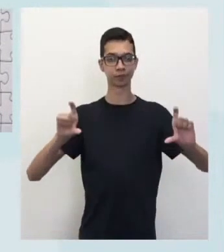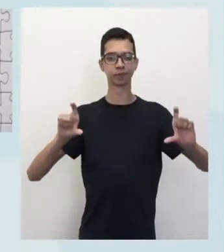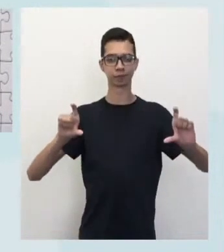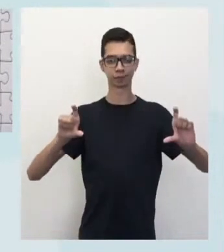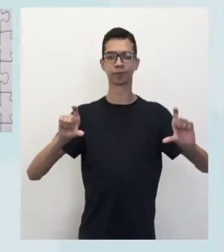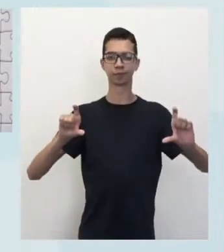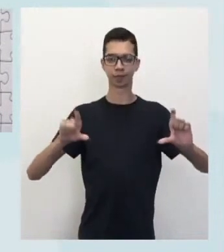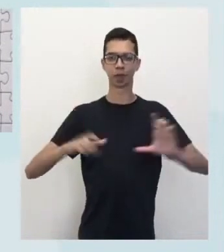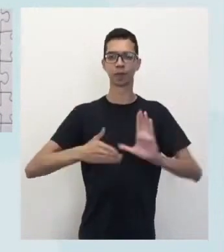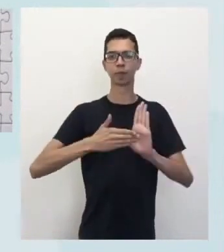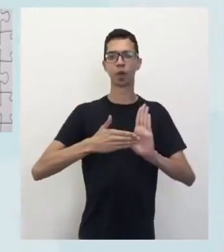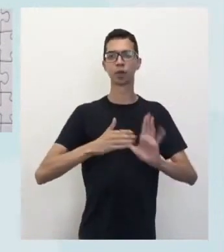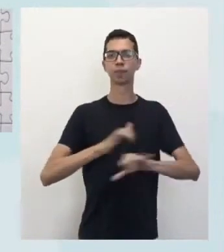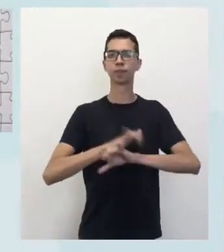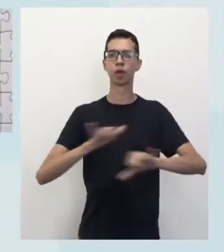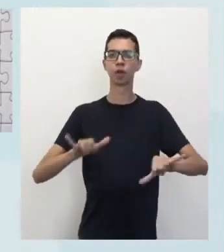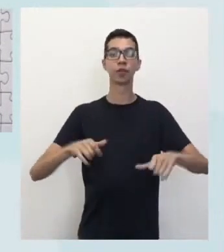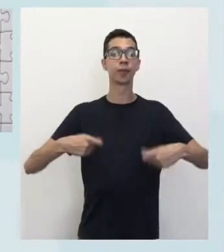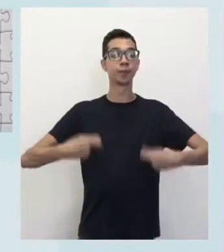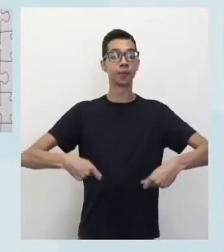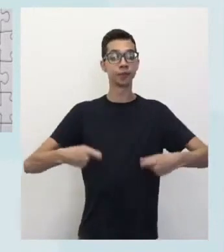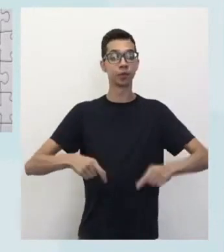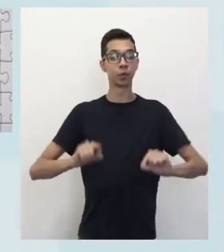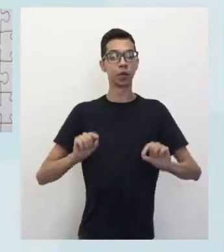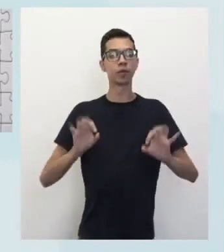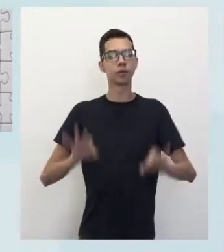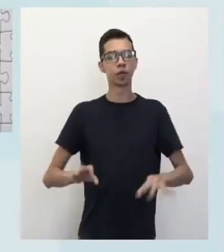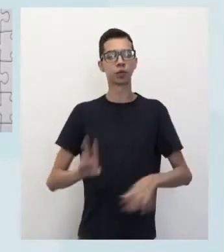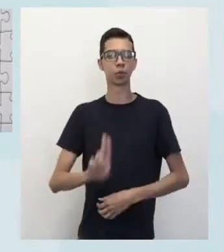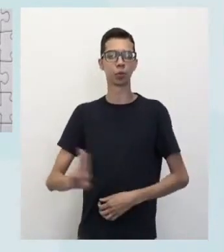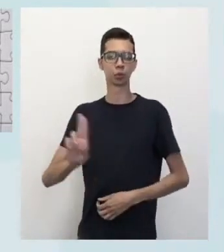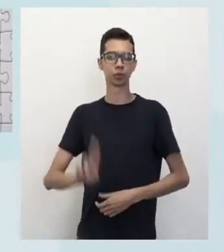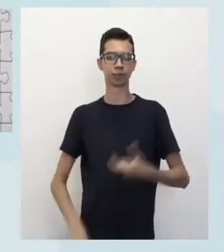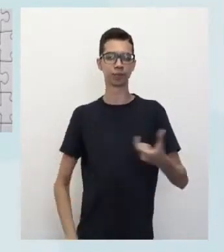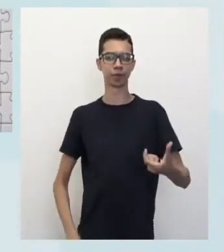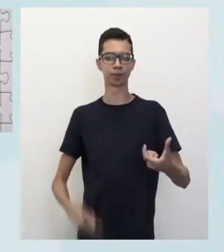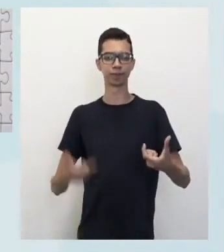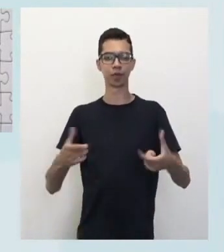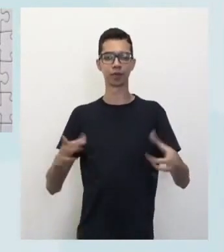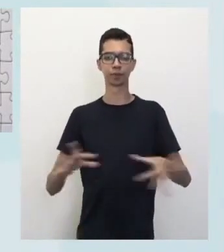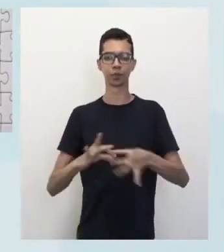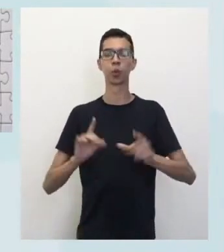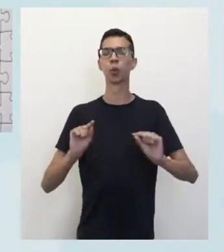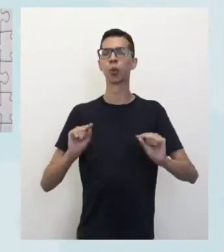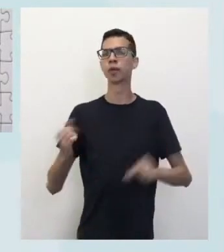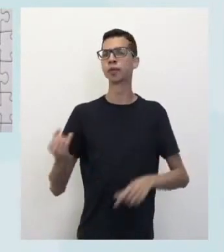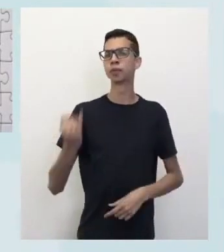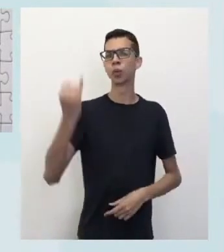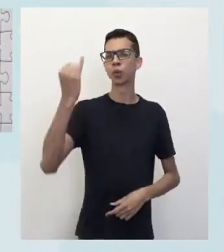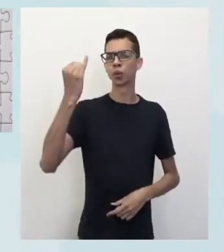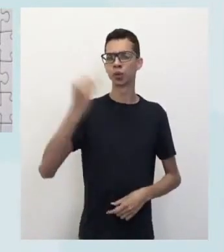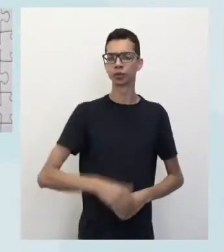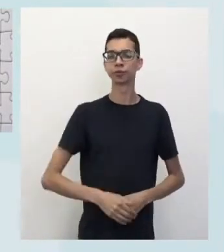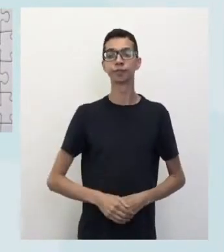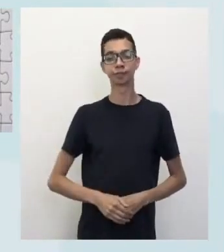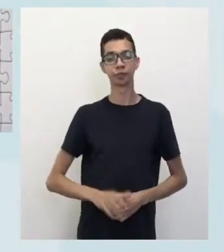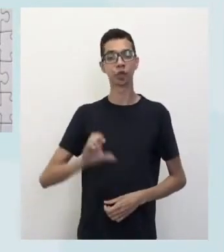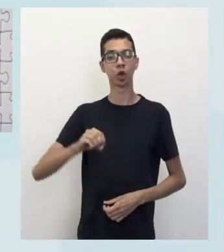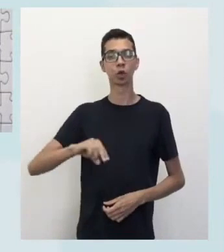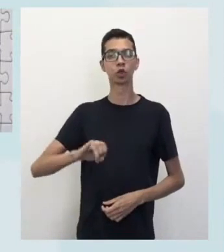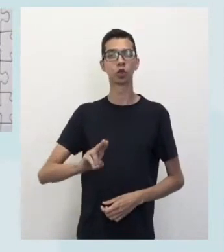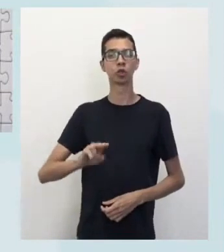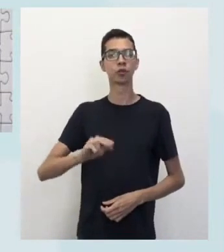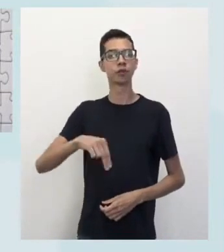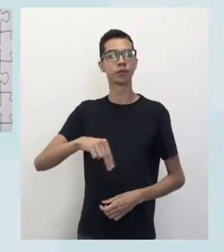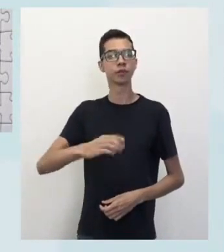é necessário o uso correto dos elementos de coesão. Entre os elementos mais importantes estão as conjunções. Elas funcionam